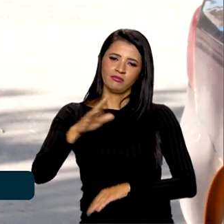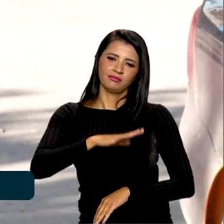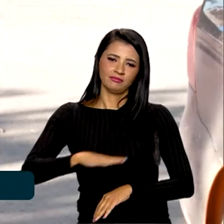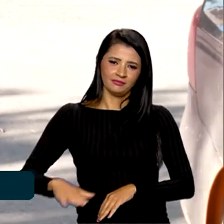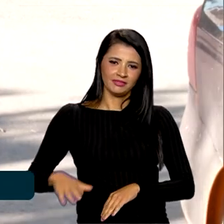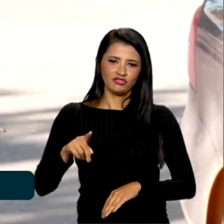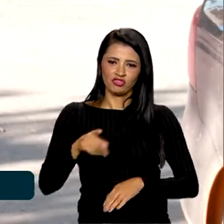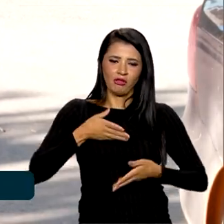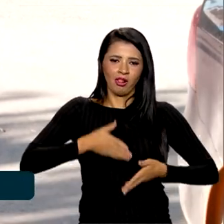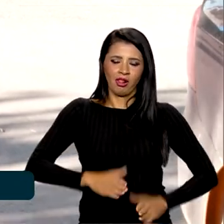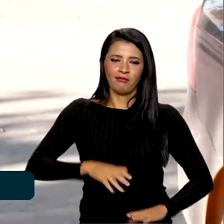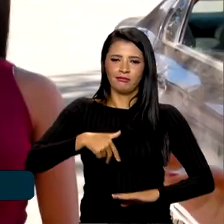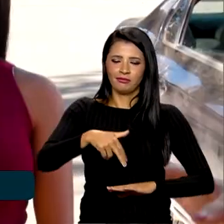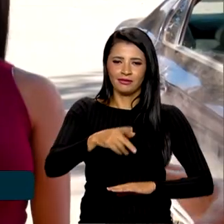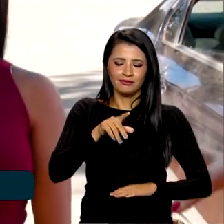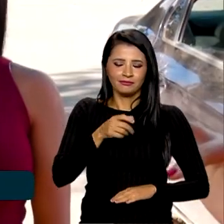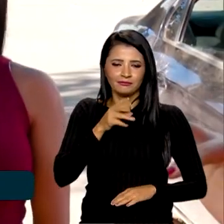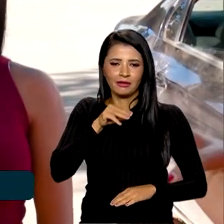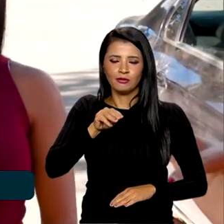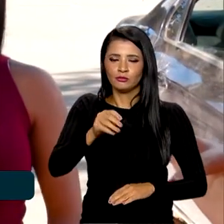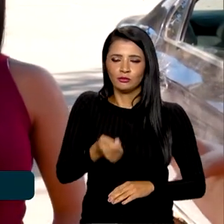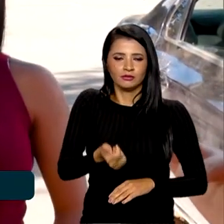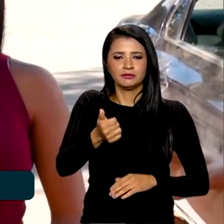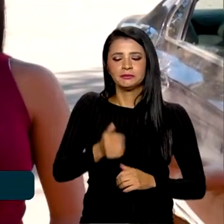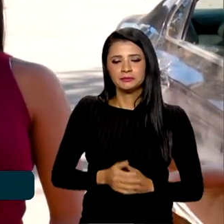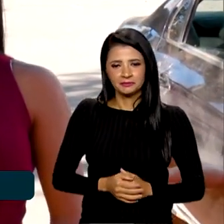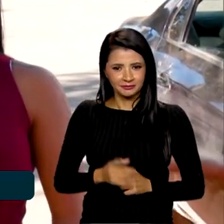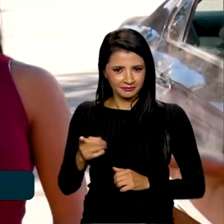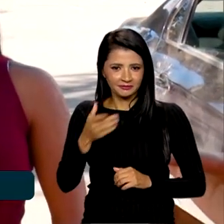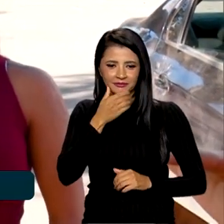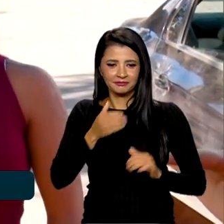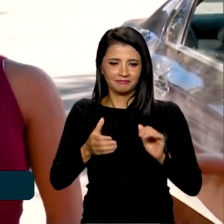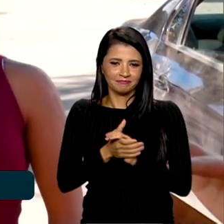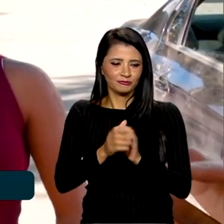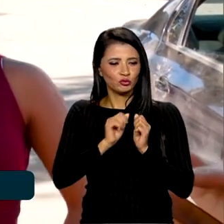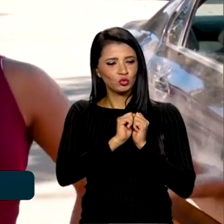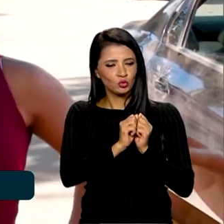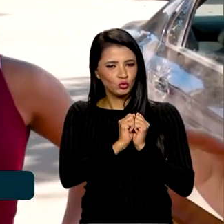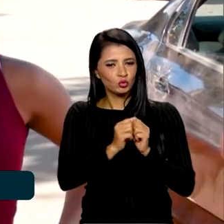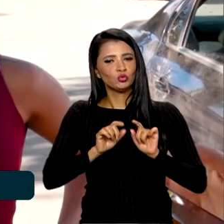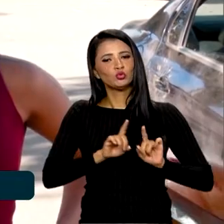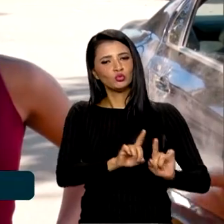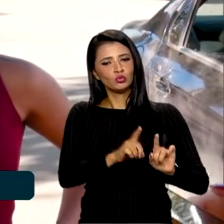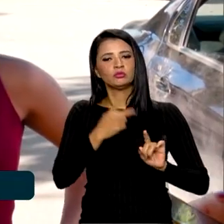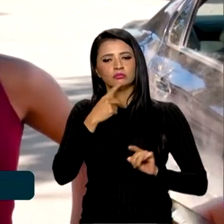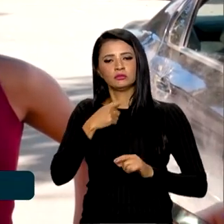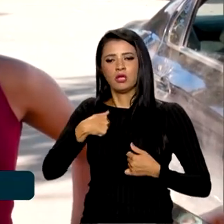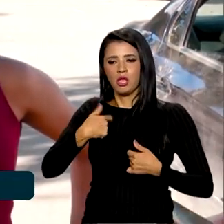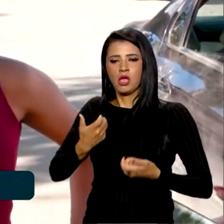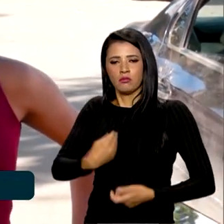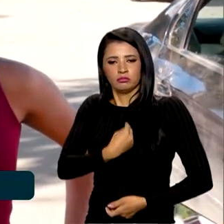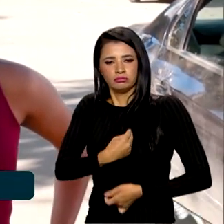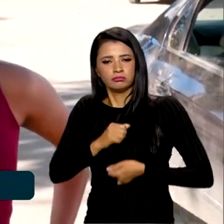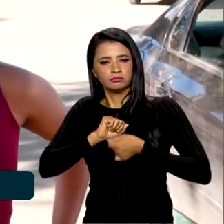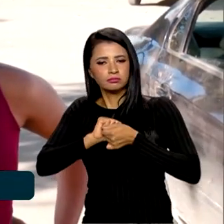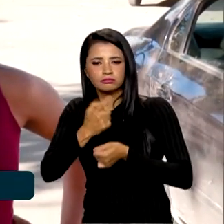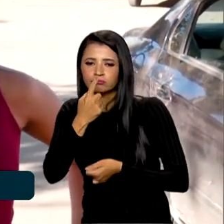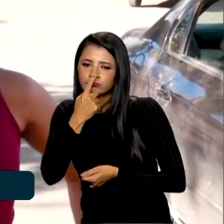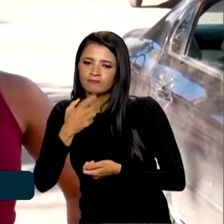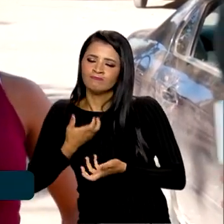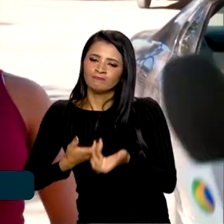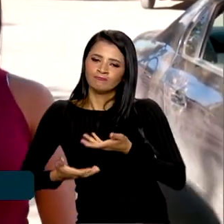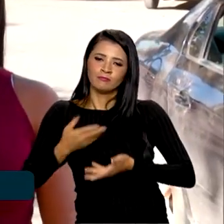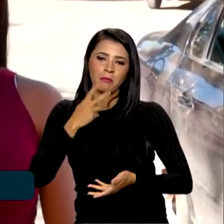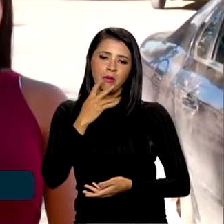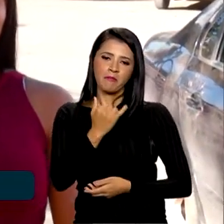já falta nascer andando falando o marido Davi foi junto na consulta e diz que faz questão de estar perto e quer ser